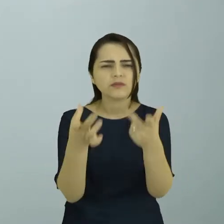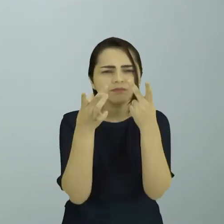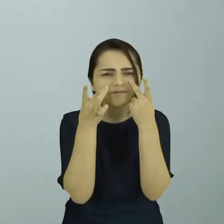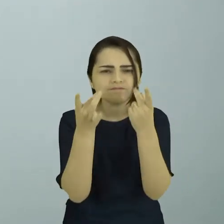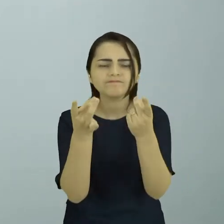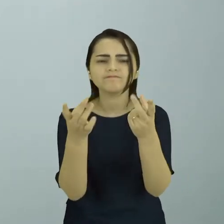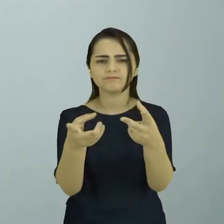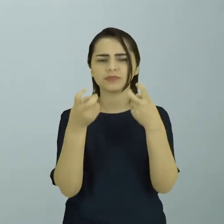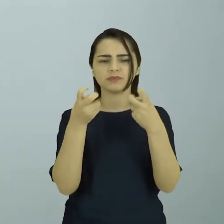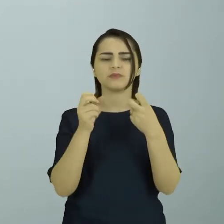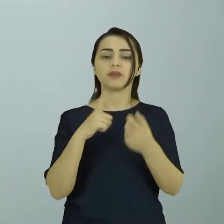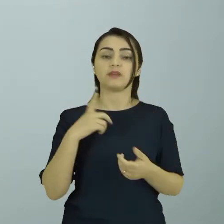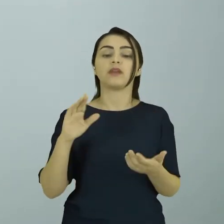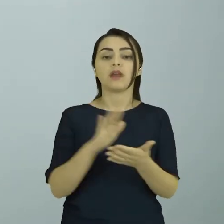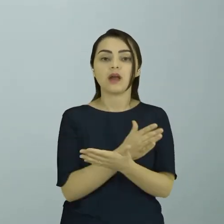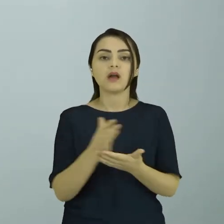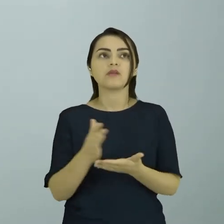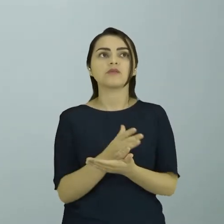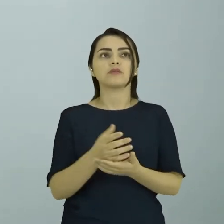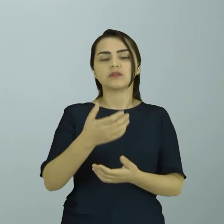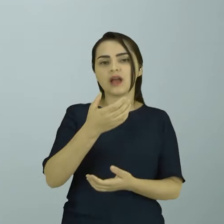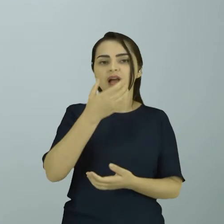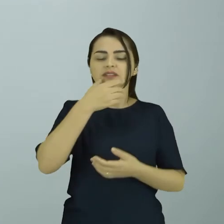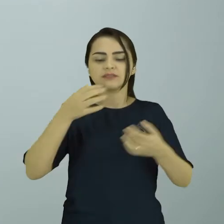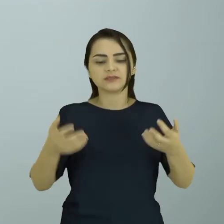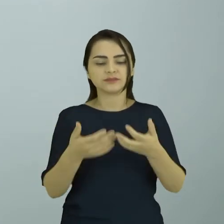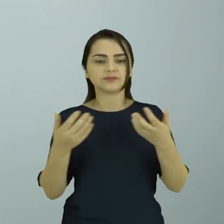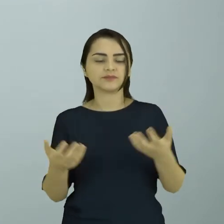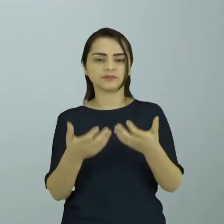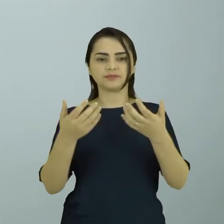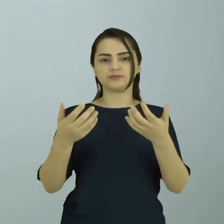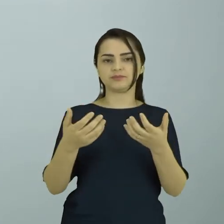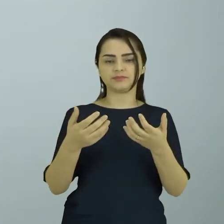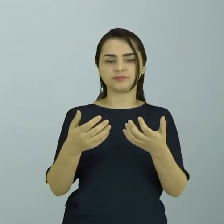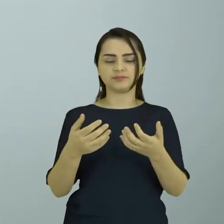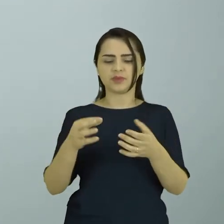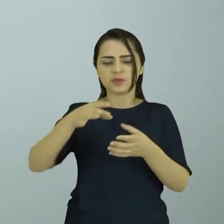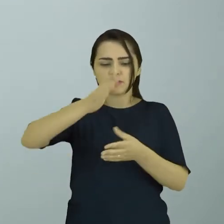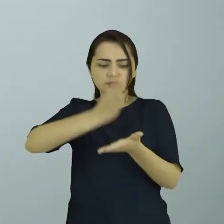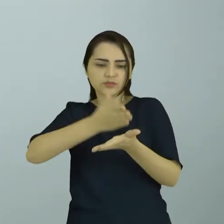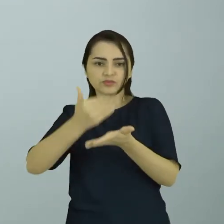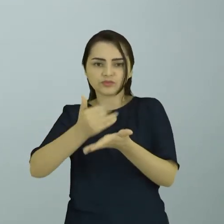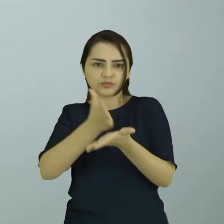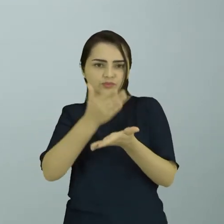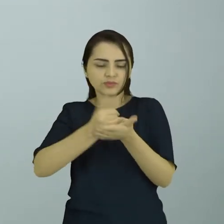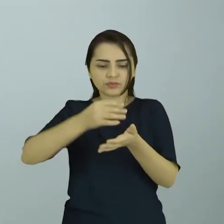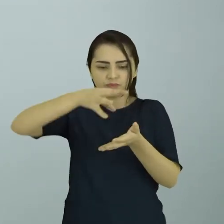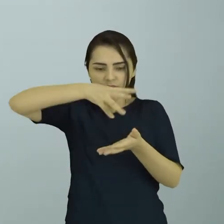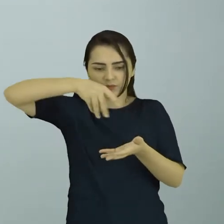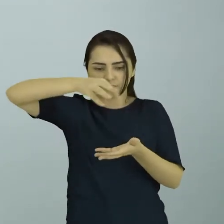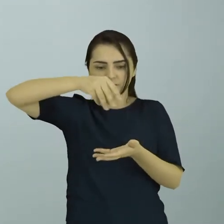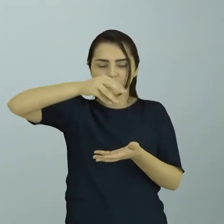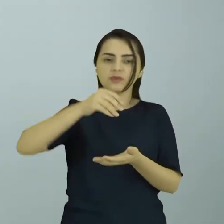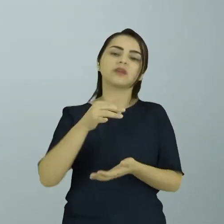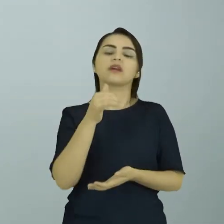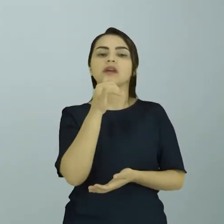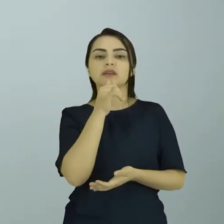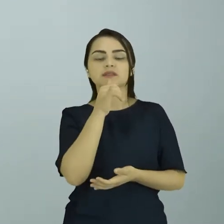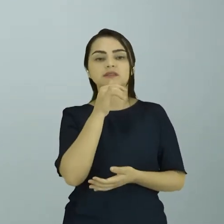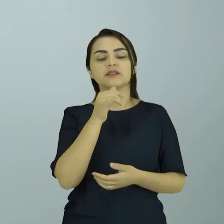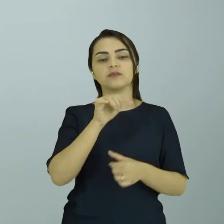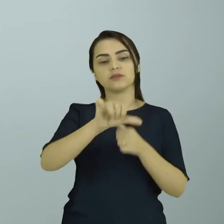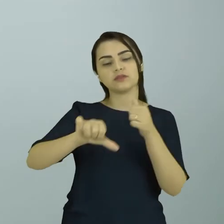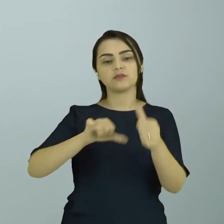aqui algumas verdurinhas que estão picadas. Essas verdurinhas, elas são exemplos de